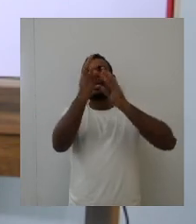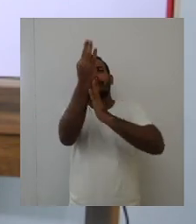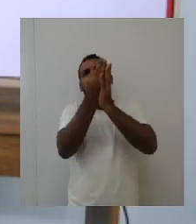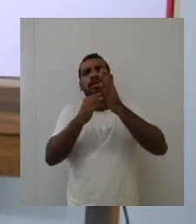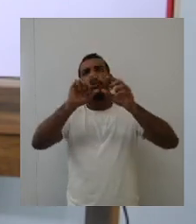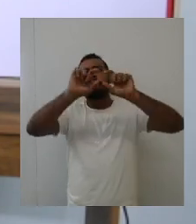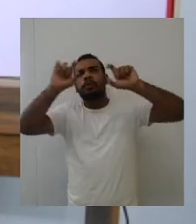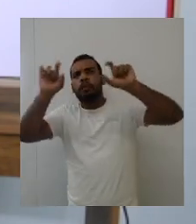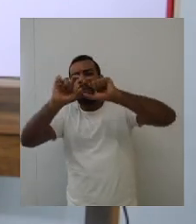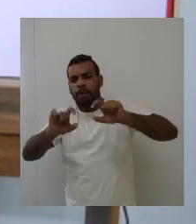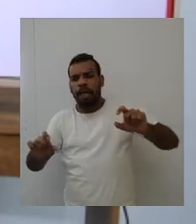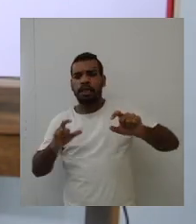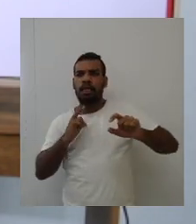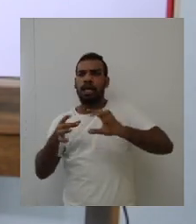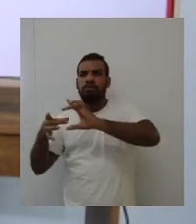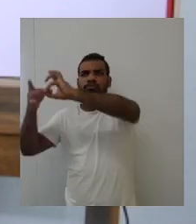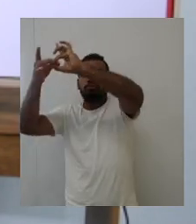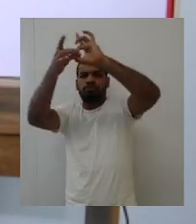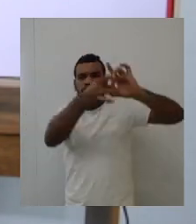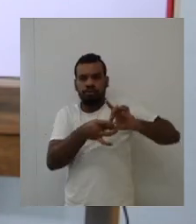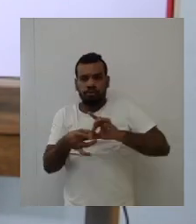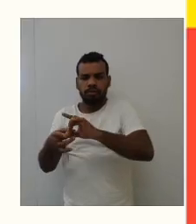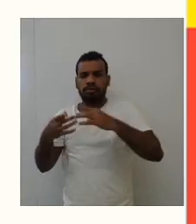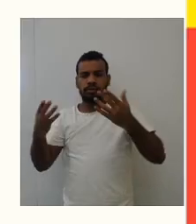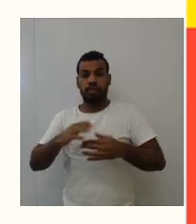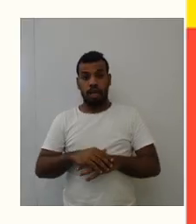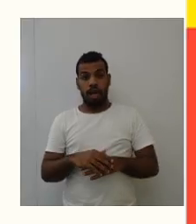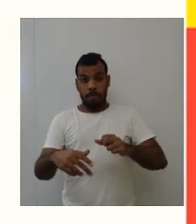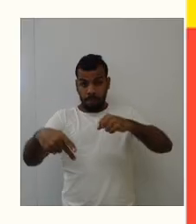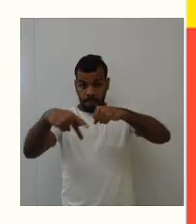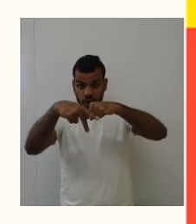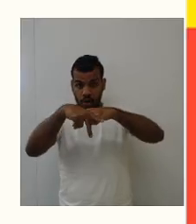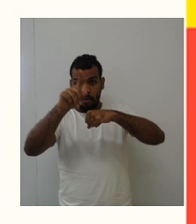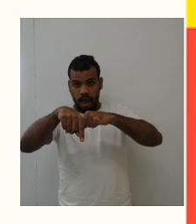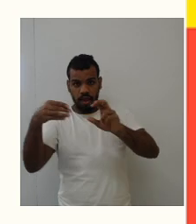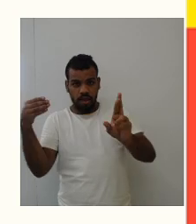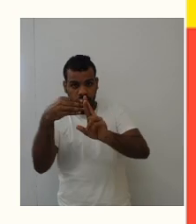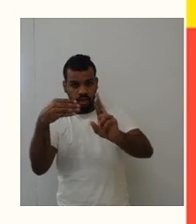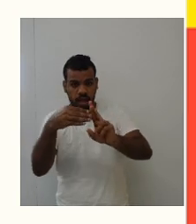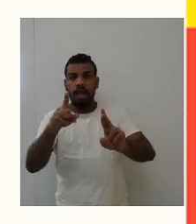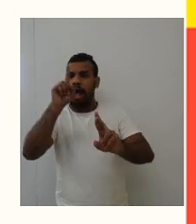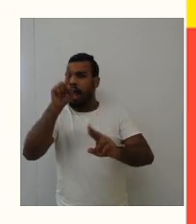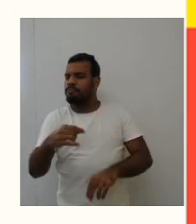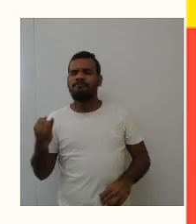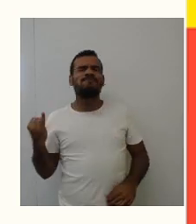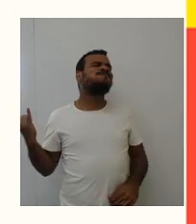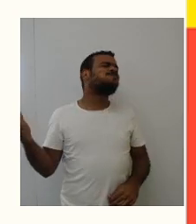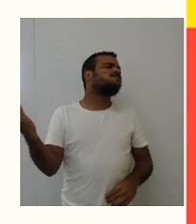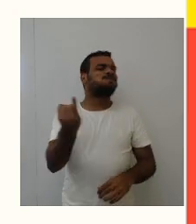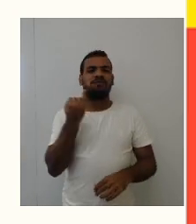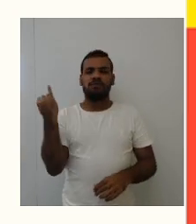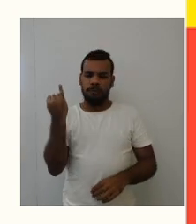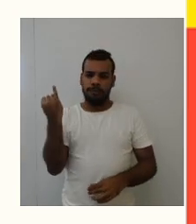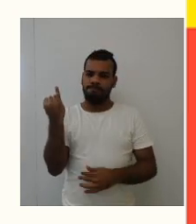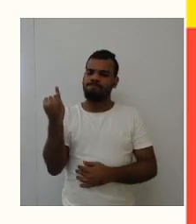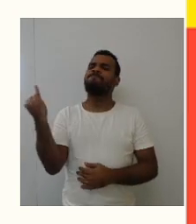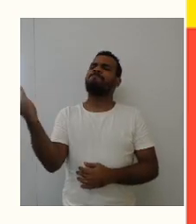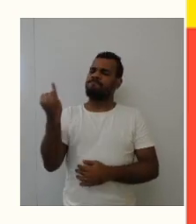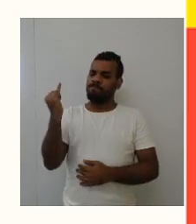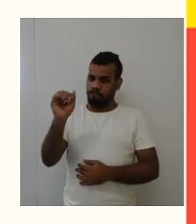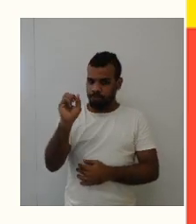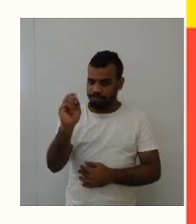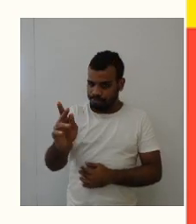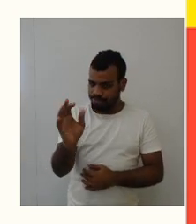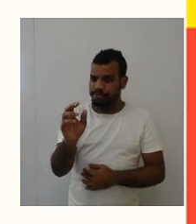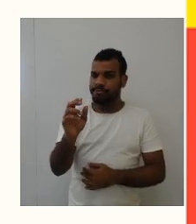as partes. E aí os pronomes, enquanto elementos referenciadores, eles são importantíssimos, ok?